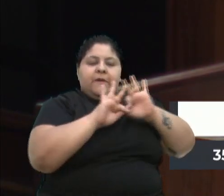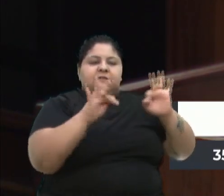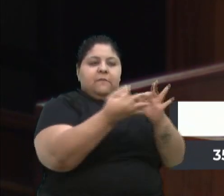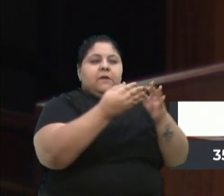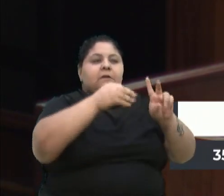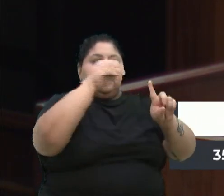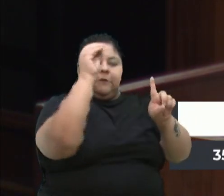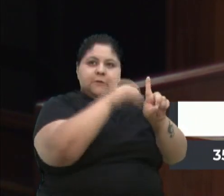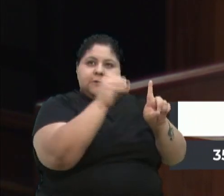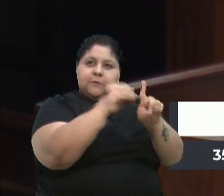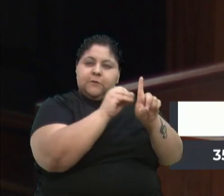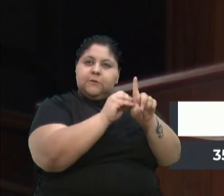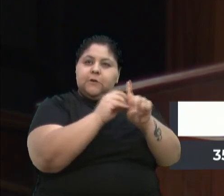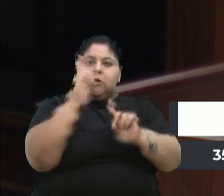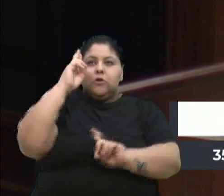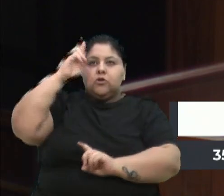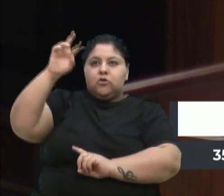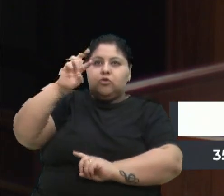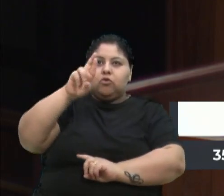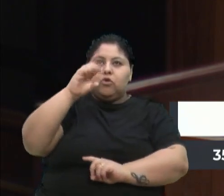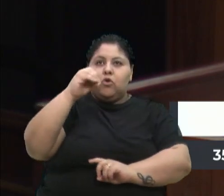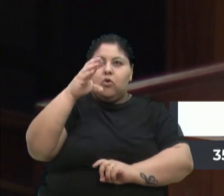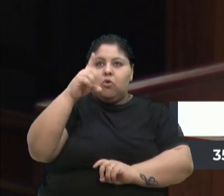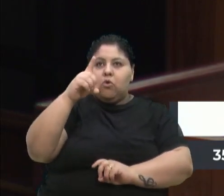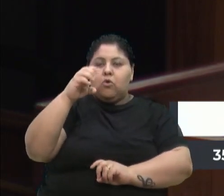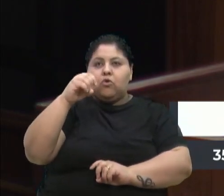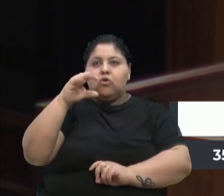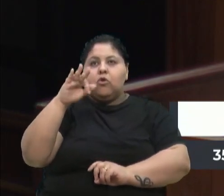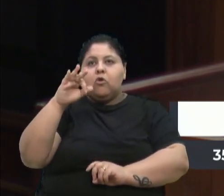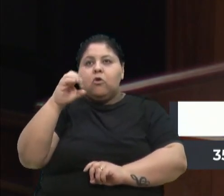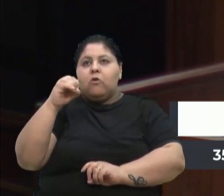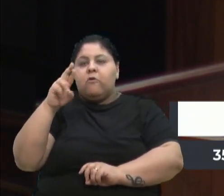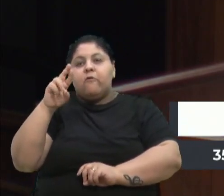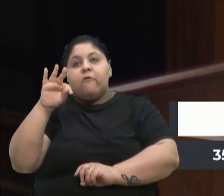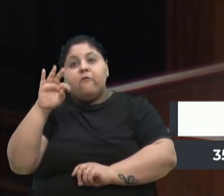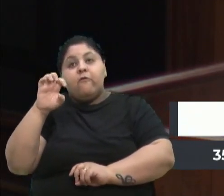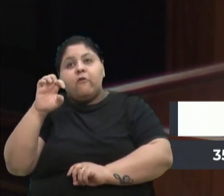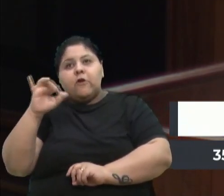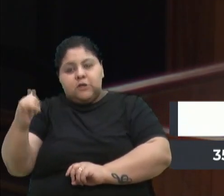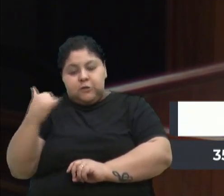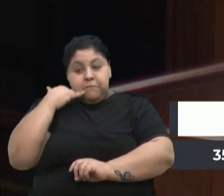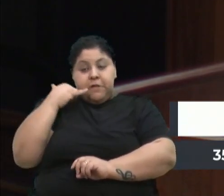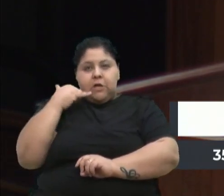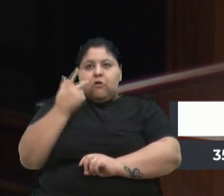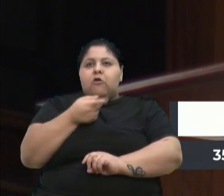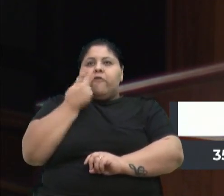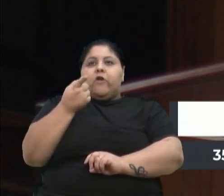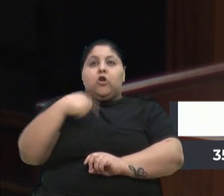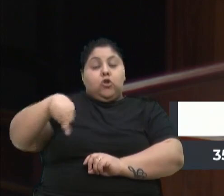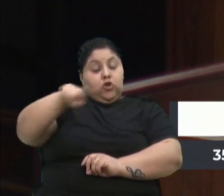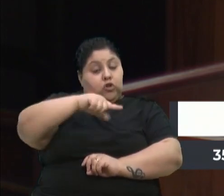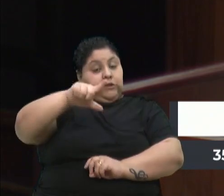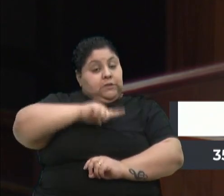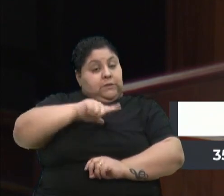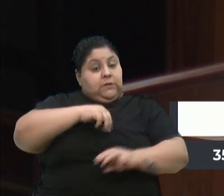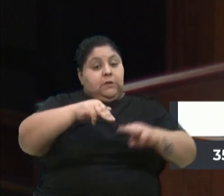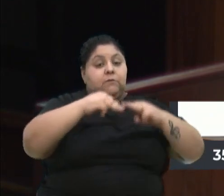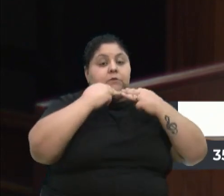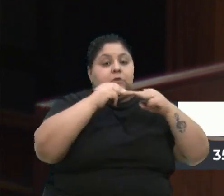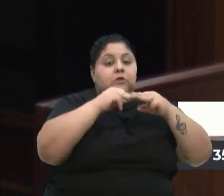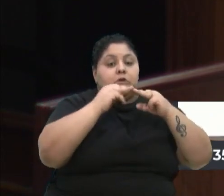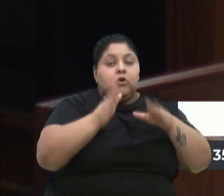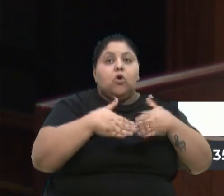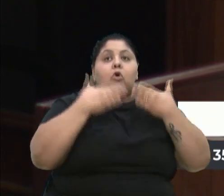da Rodoforte me ligou um dia, ele disse assim, ó, nós temos uma carreta aqui disponibilizada aqui na empresa, para onde tu quer que a gente